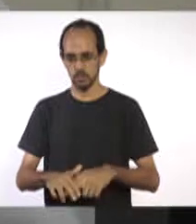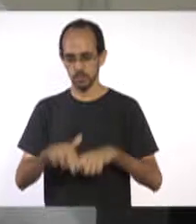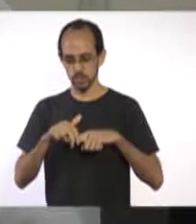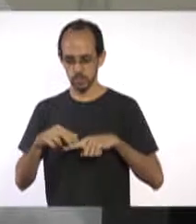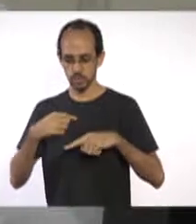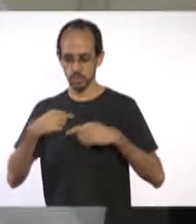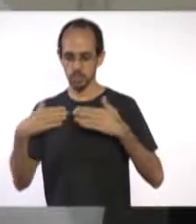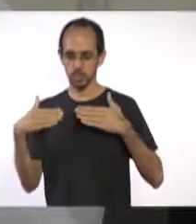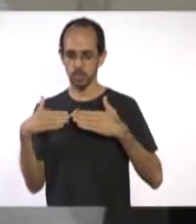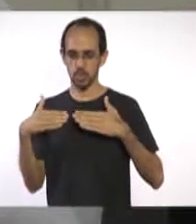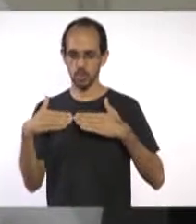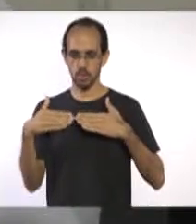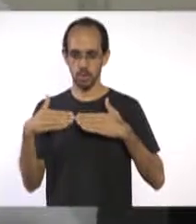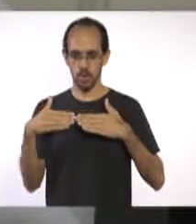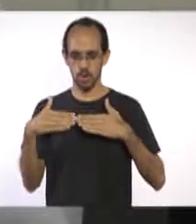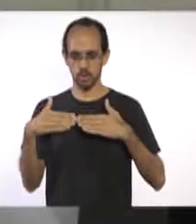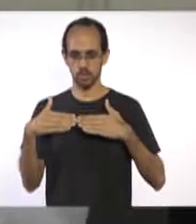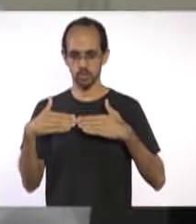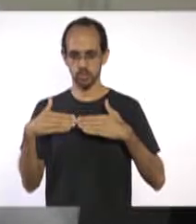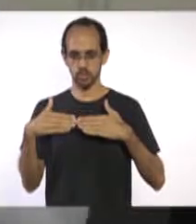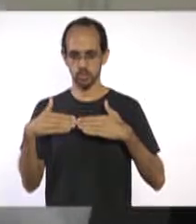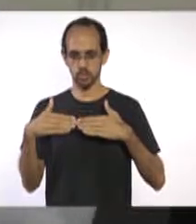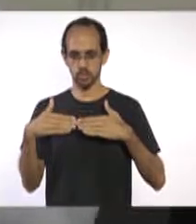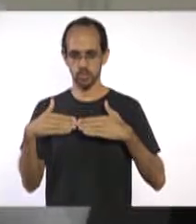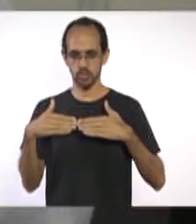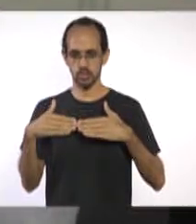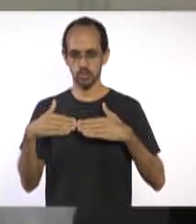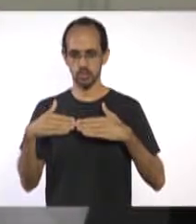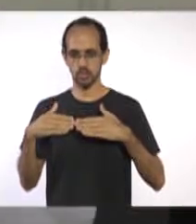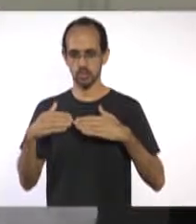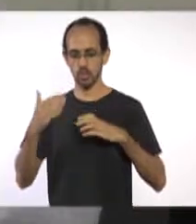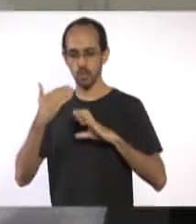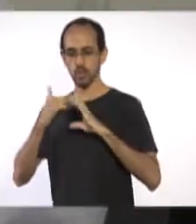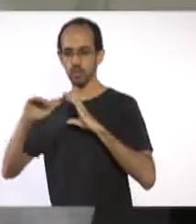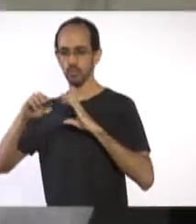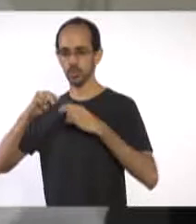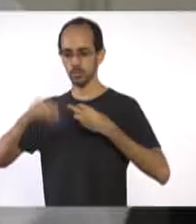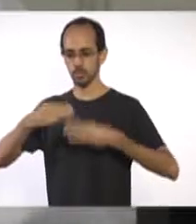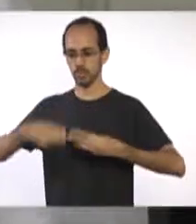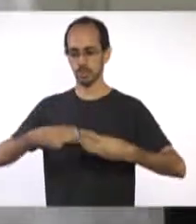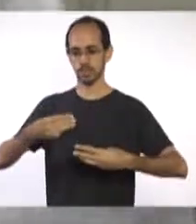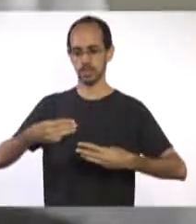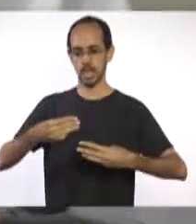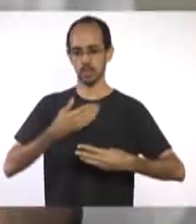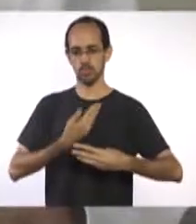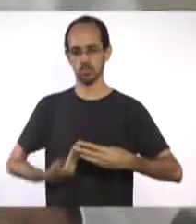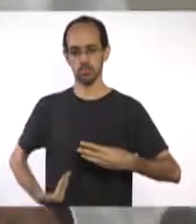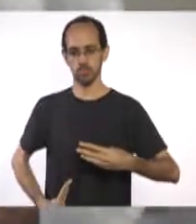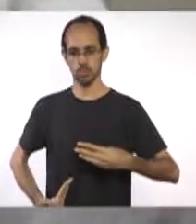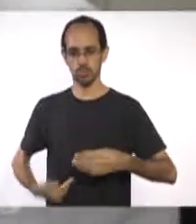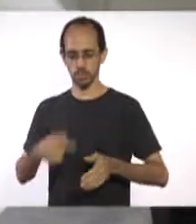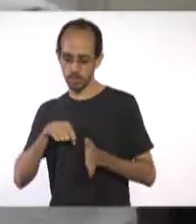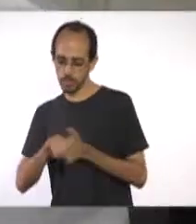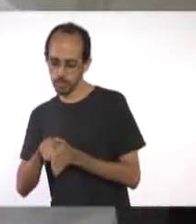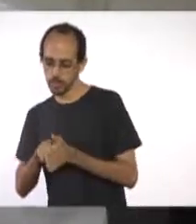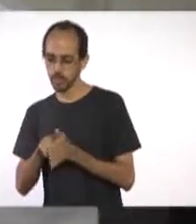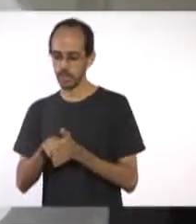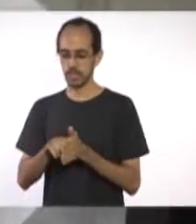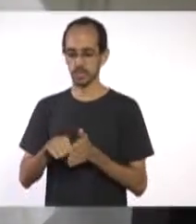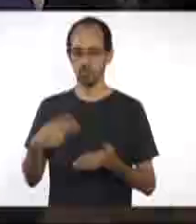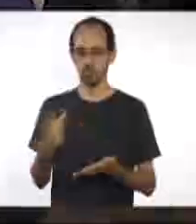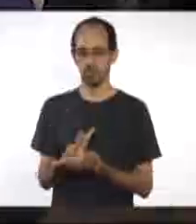concordo perfeitamente com o envio ao Ministério Público desta solicitação para apuração dos fatos. Deputado